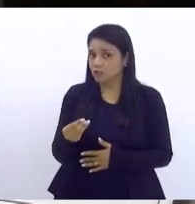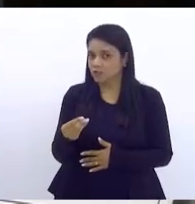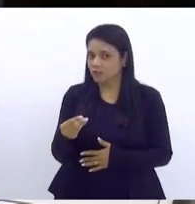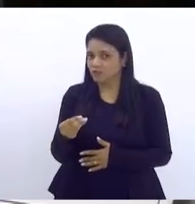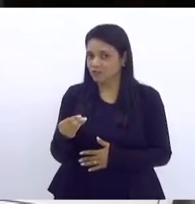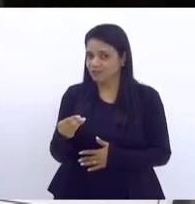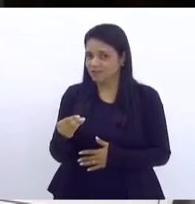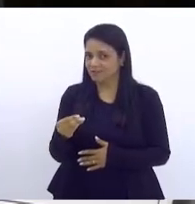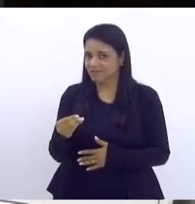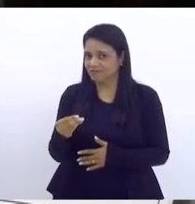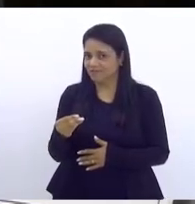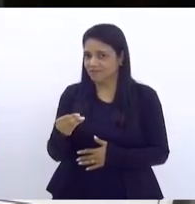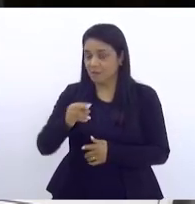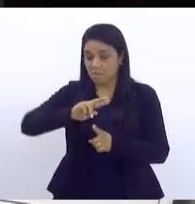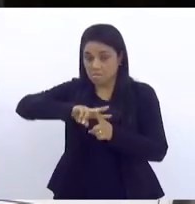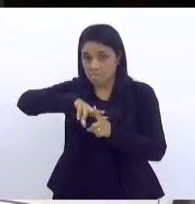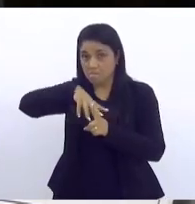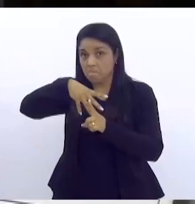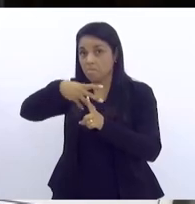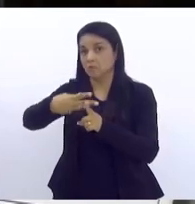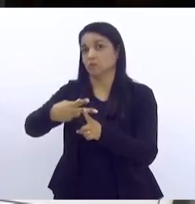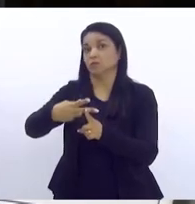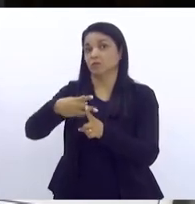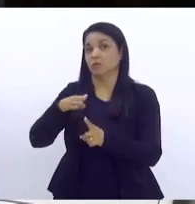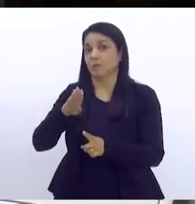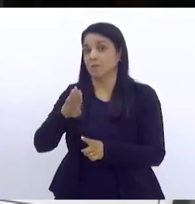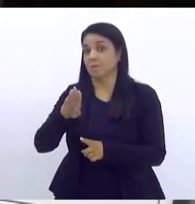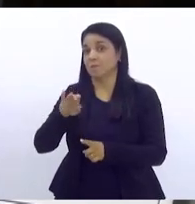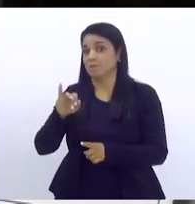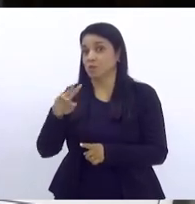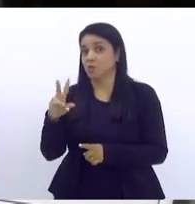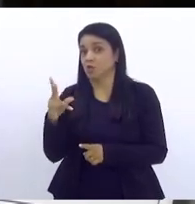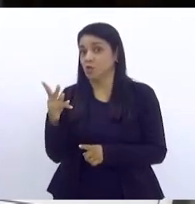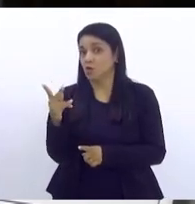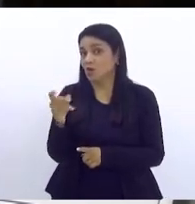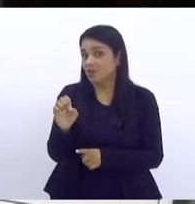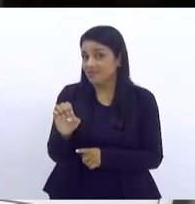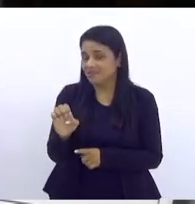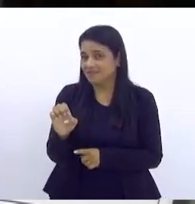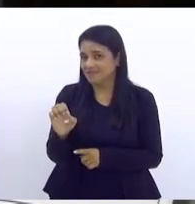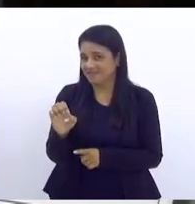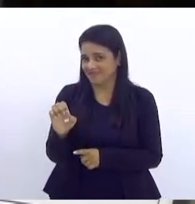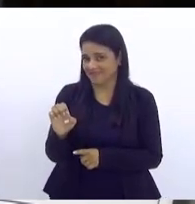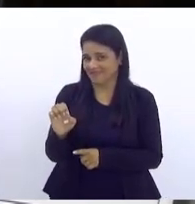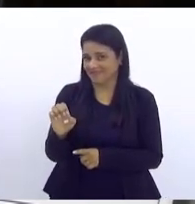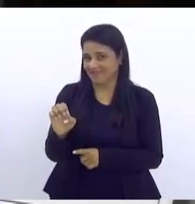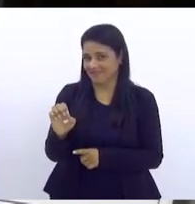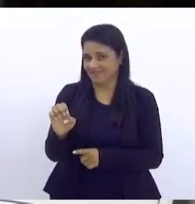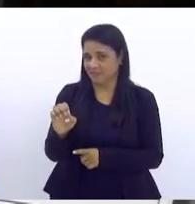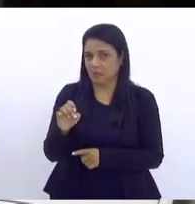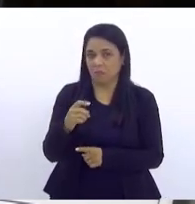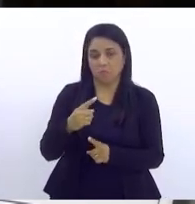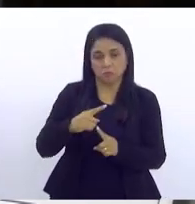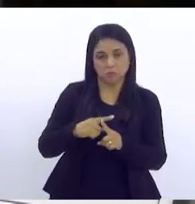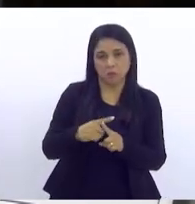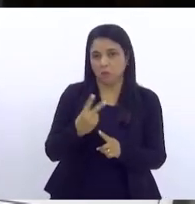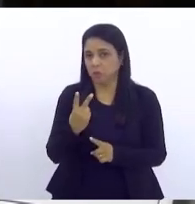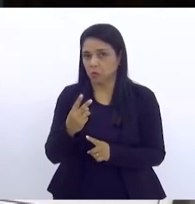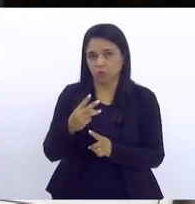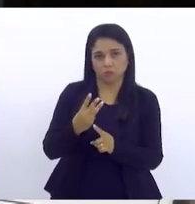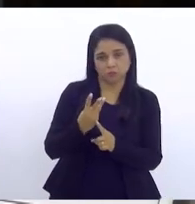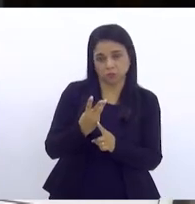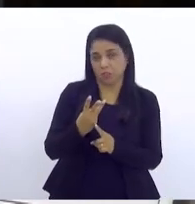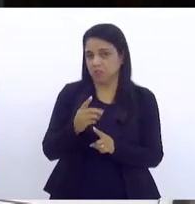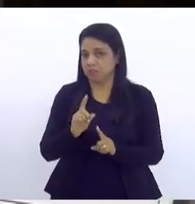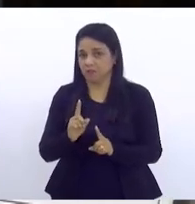gente tá falando de uma multiplicação aqui de ordem de grandeza não é nem multiplicar por dois por três a gente